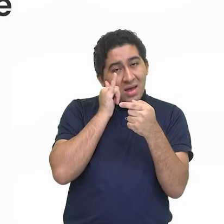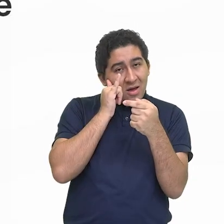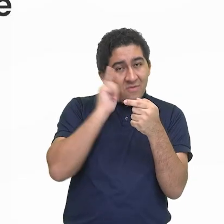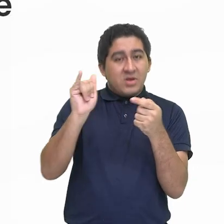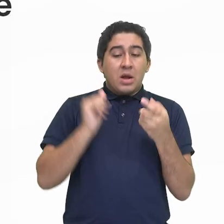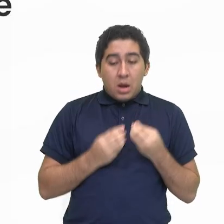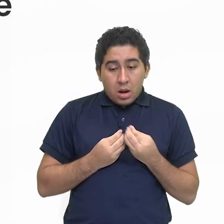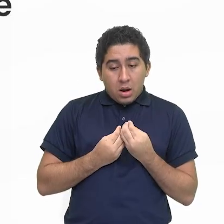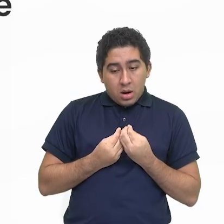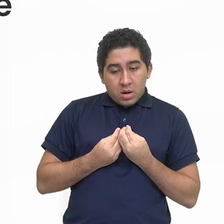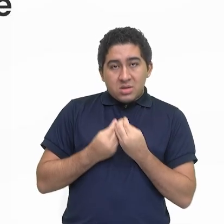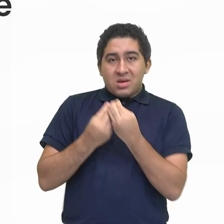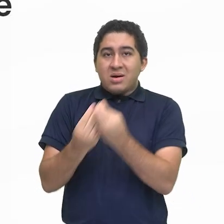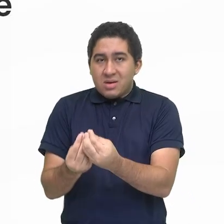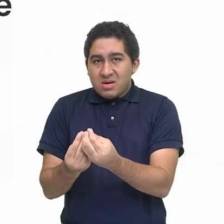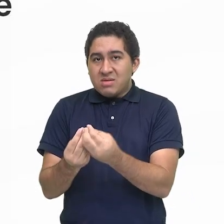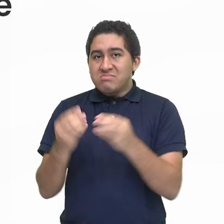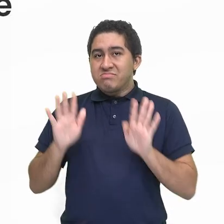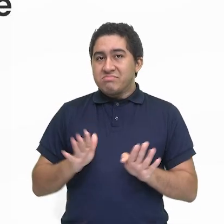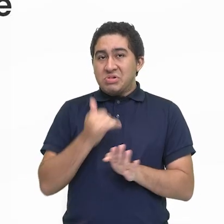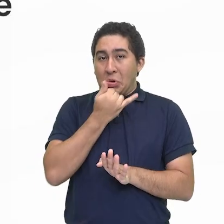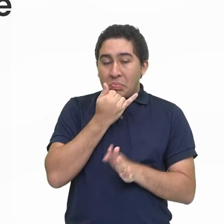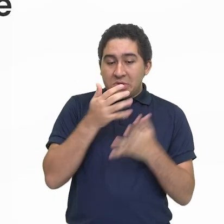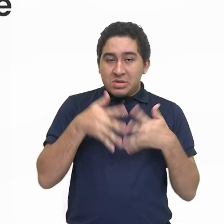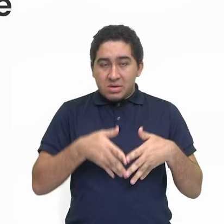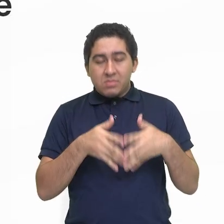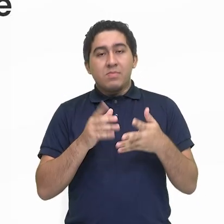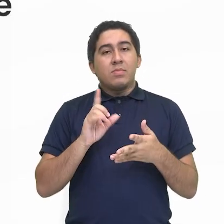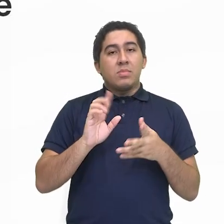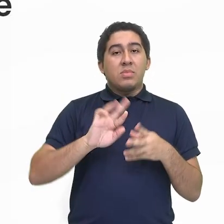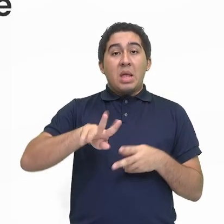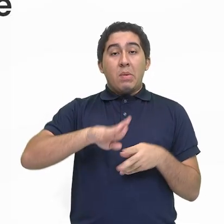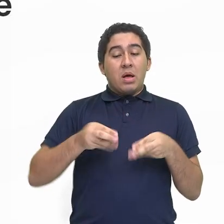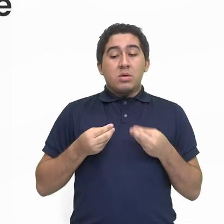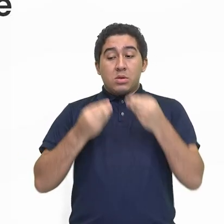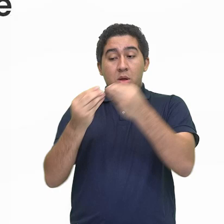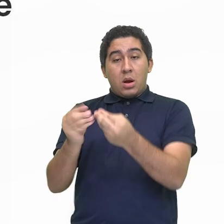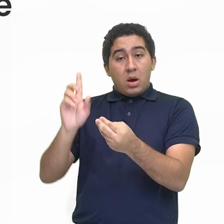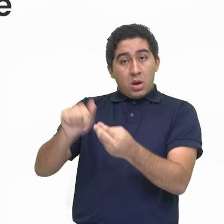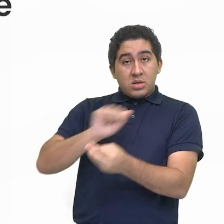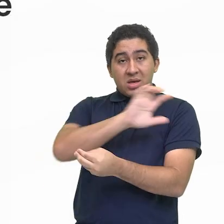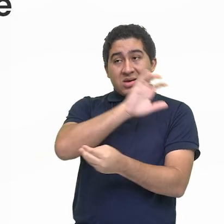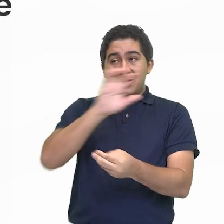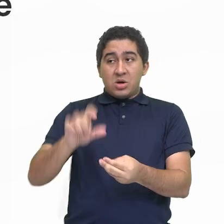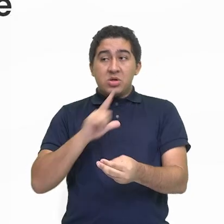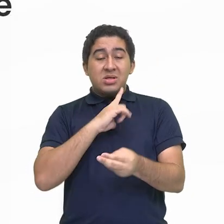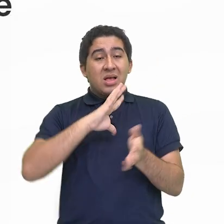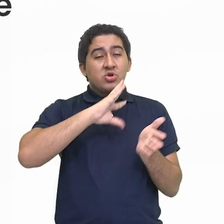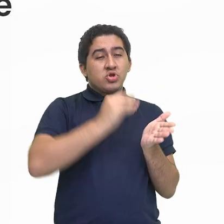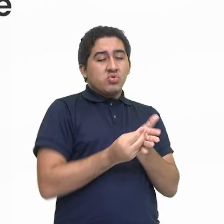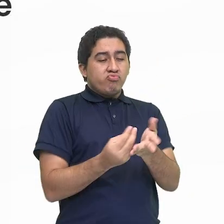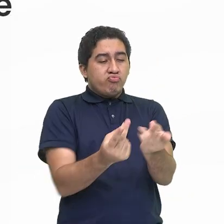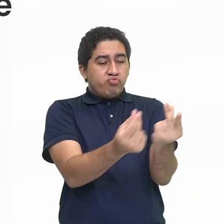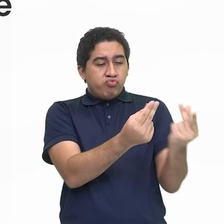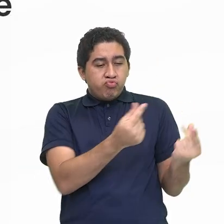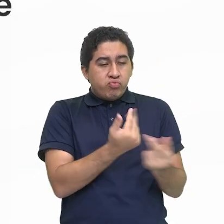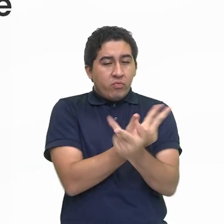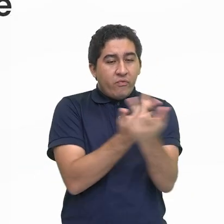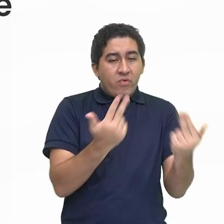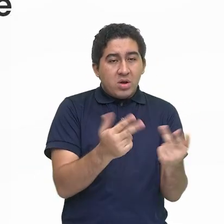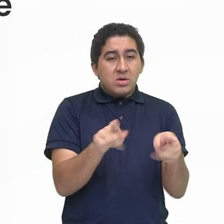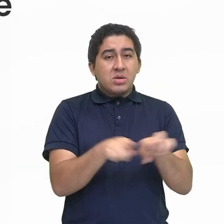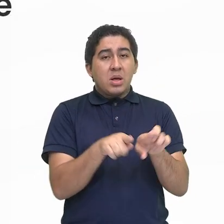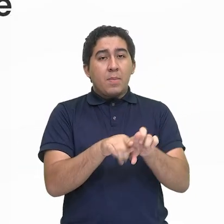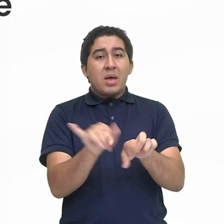não entregar, quase que não sai, tá, gente? Não entregar essa região que tem riquezas tanto naturais e também a